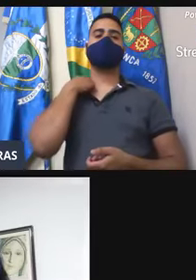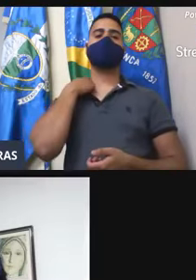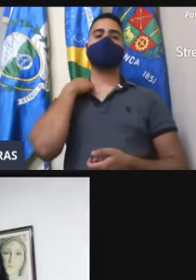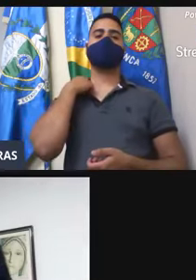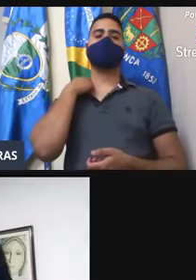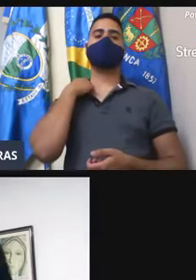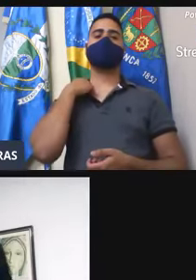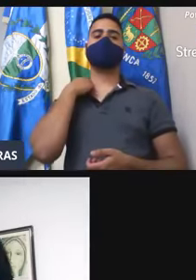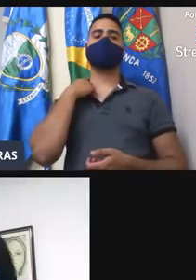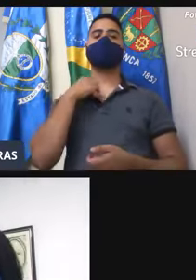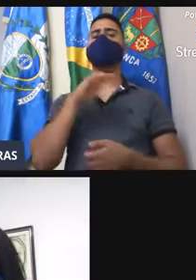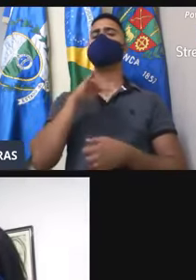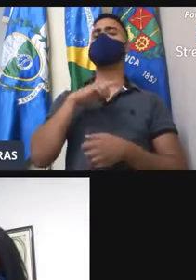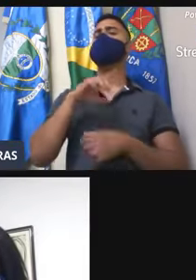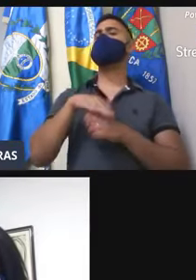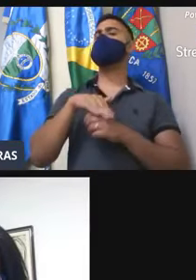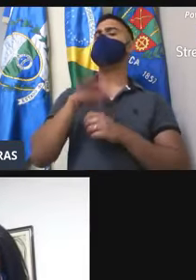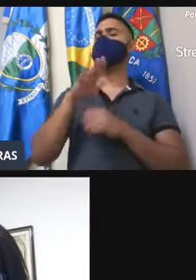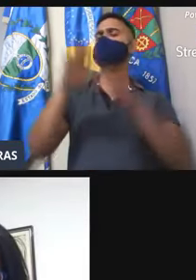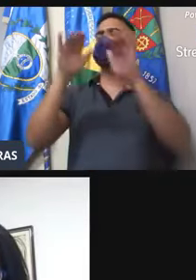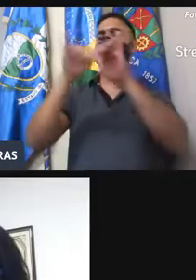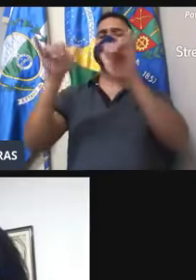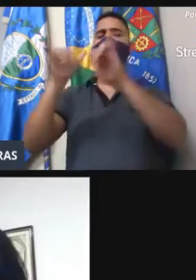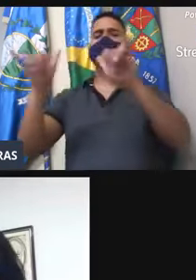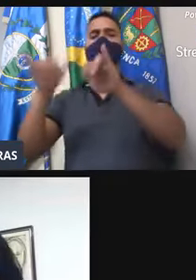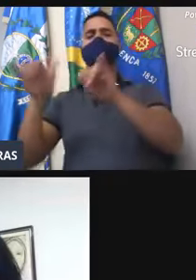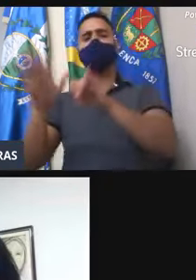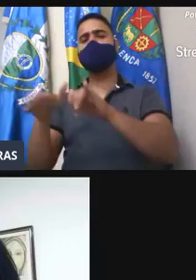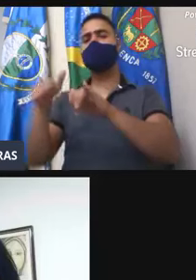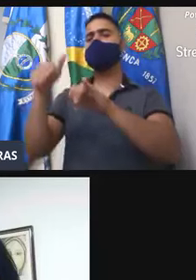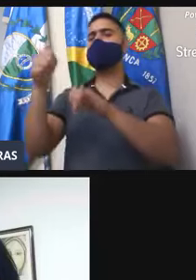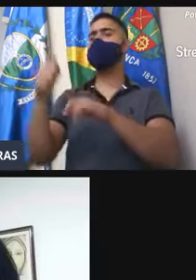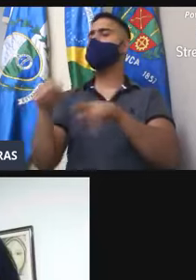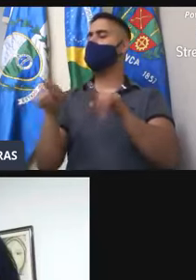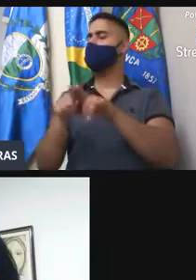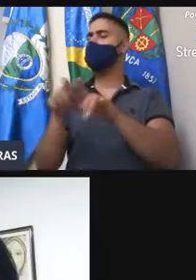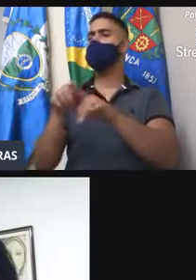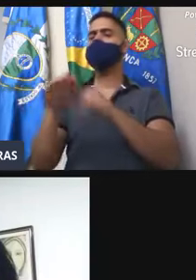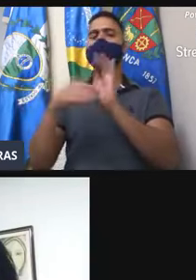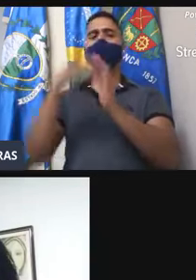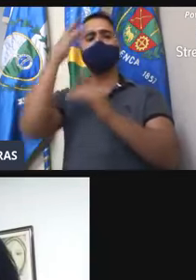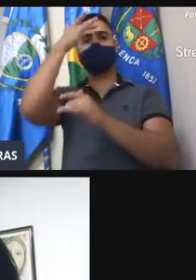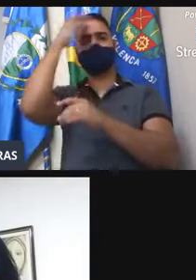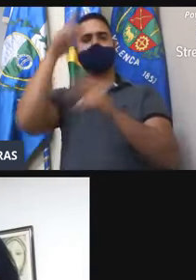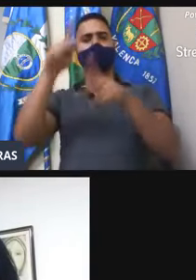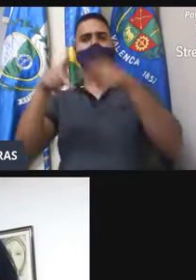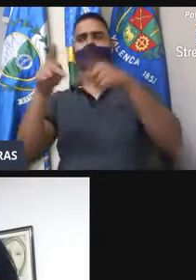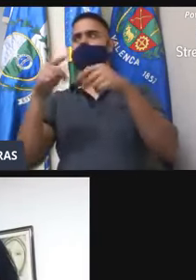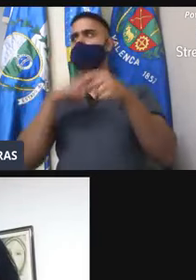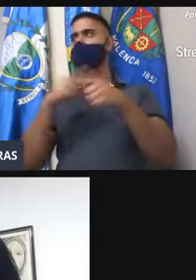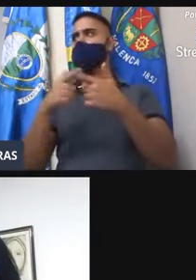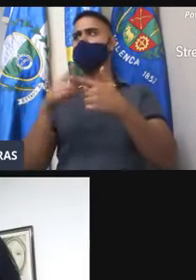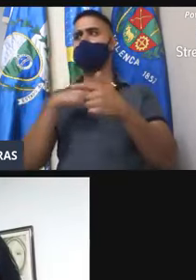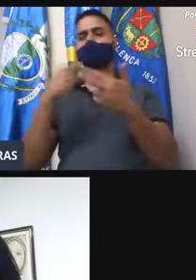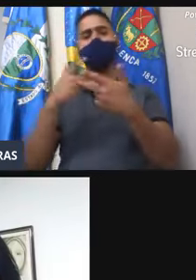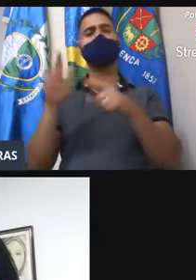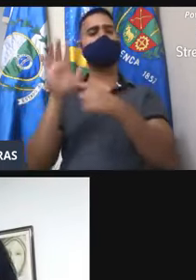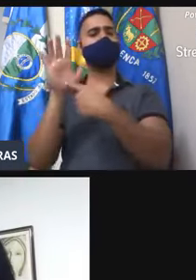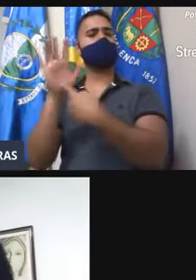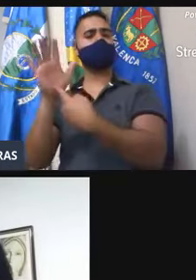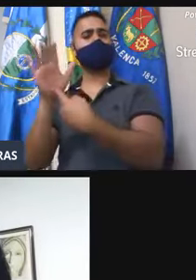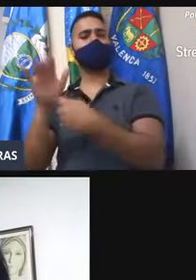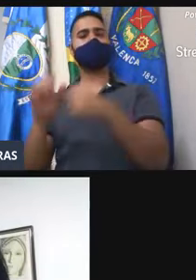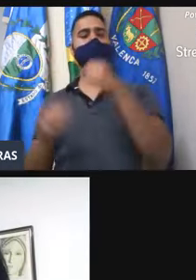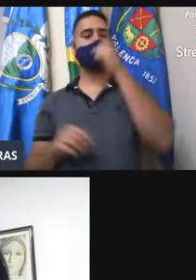a gente, quanto mais a gente divulgar, melhor o clima, porque tem ações a serem mostradas. Eu vou fazer, Mara,